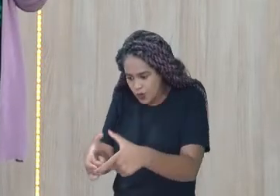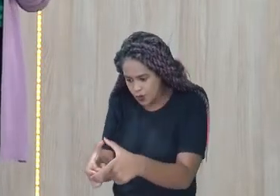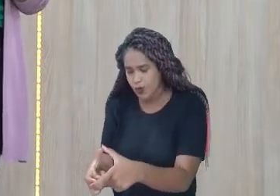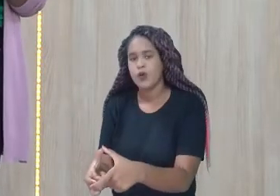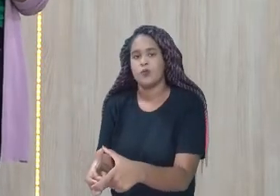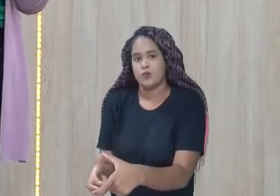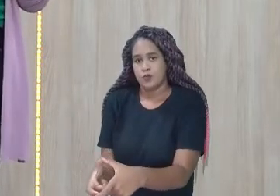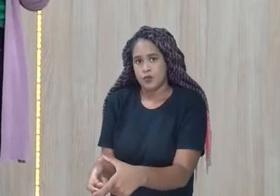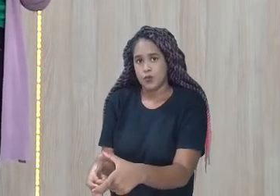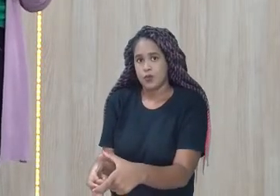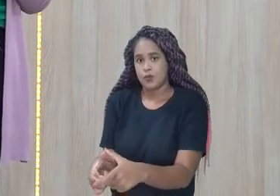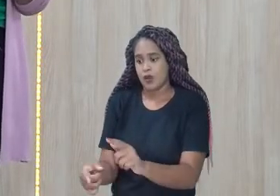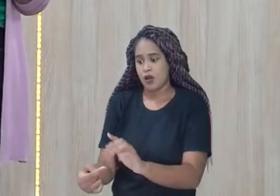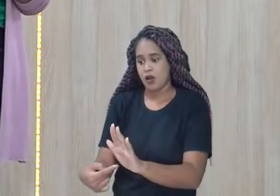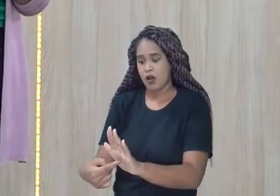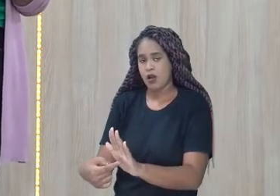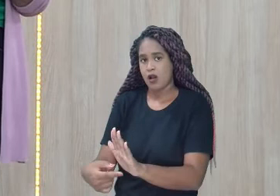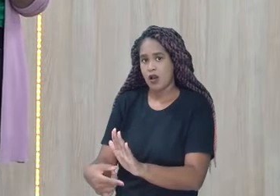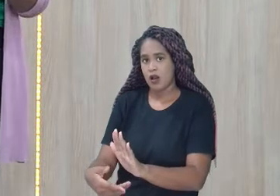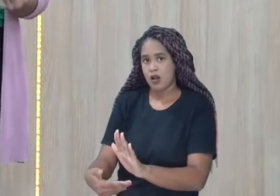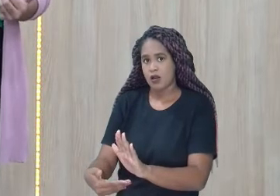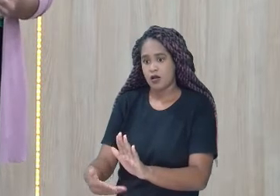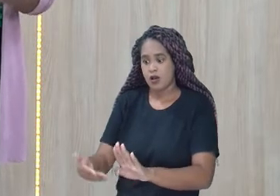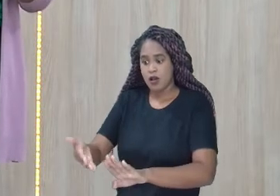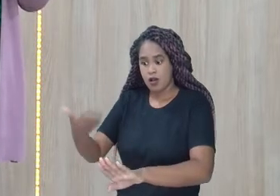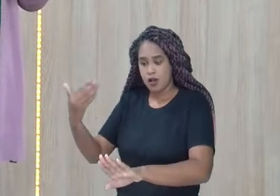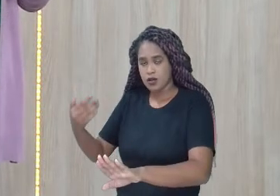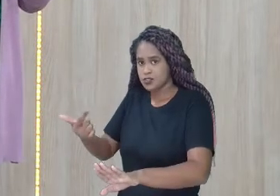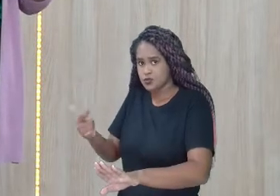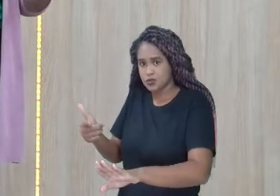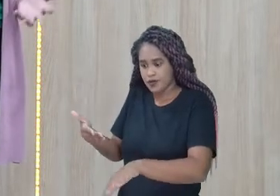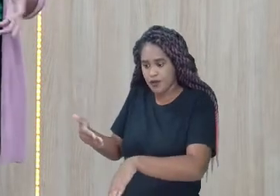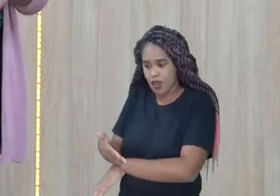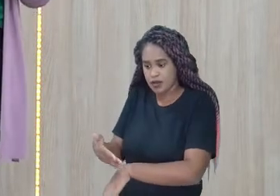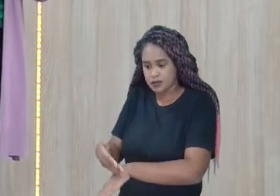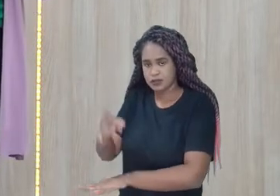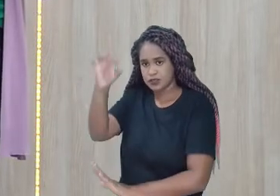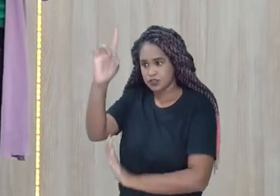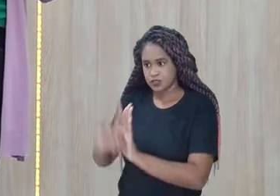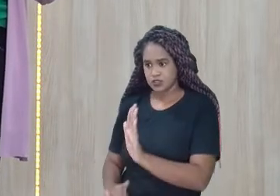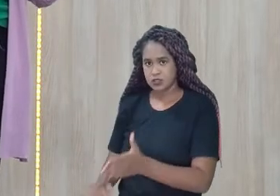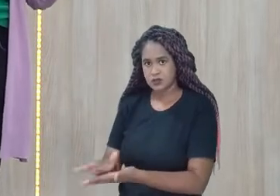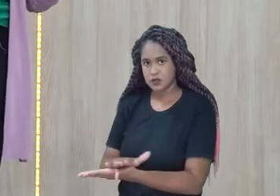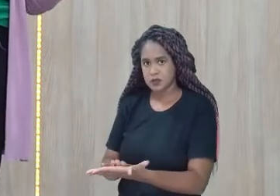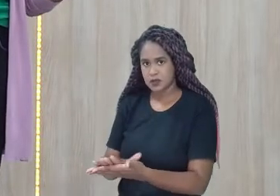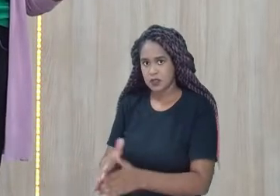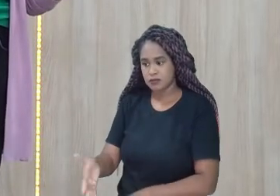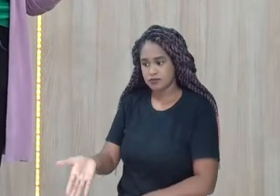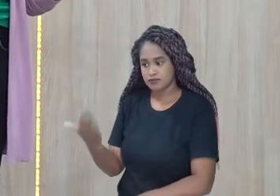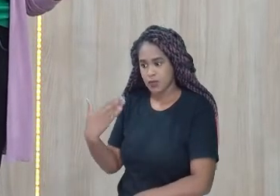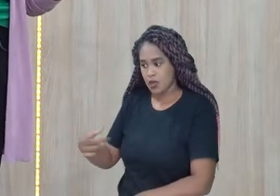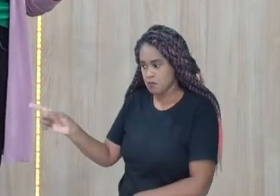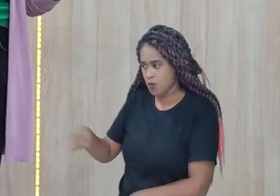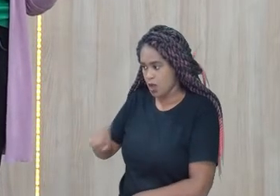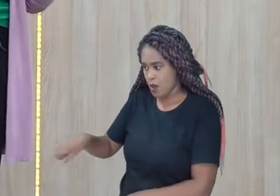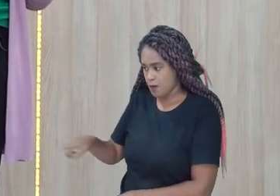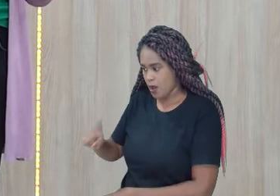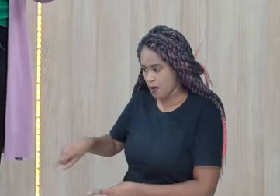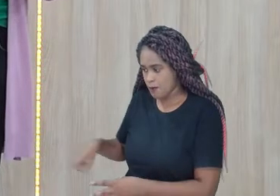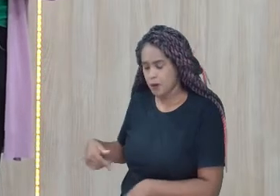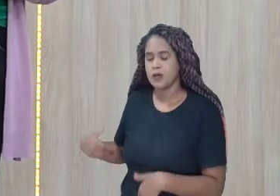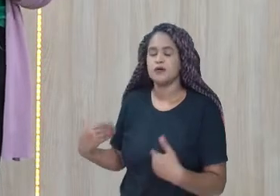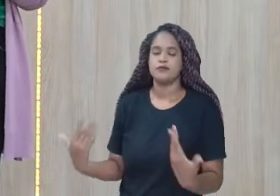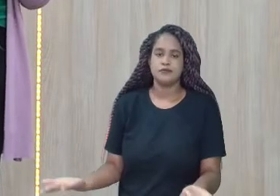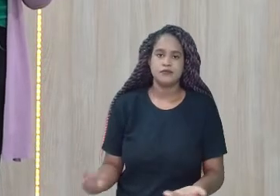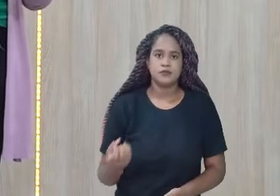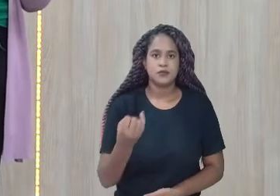seus acessos aos bens básicos e aos direitos básicos negados no passado. Então, se você